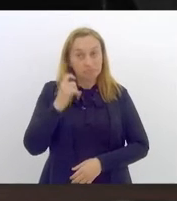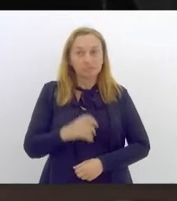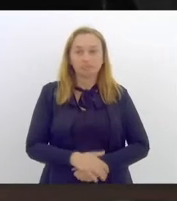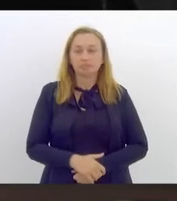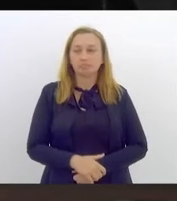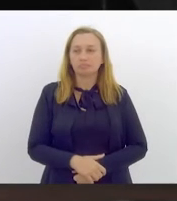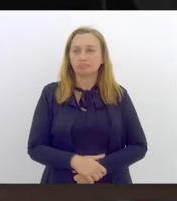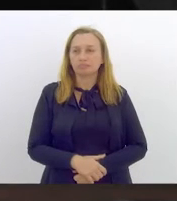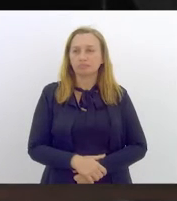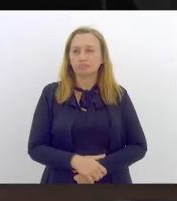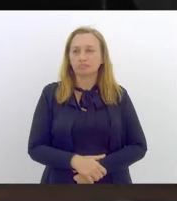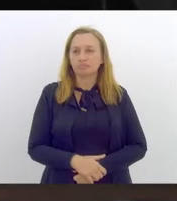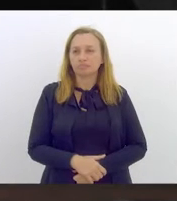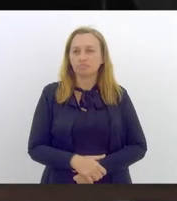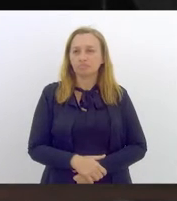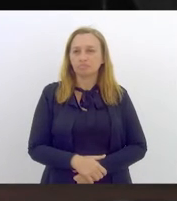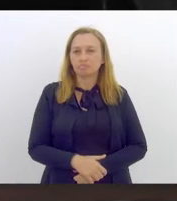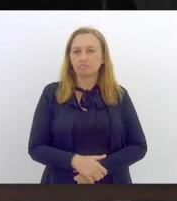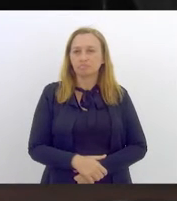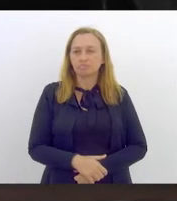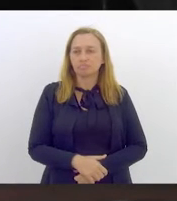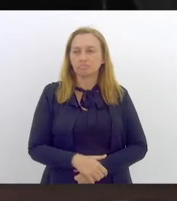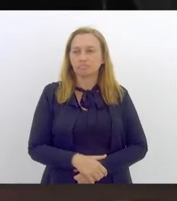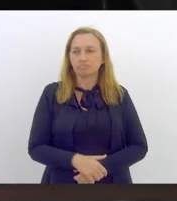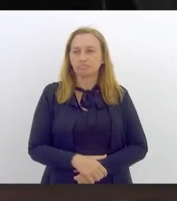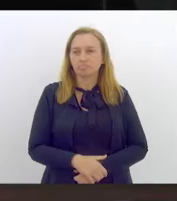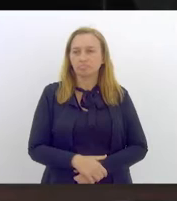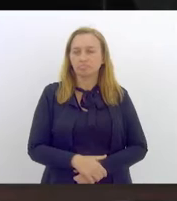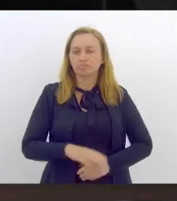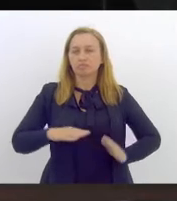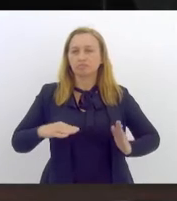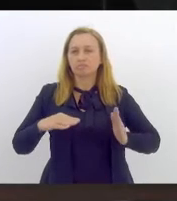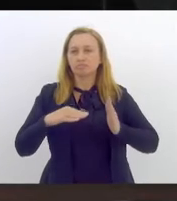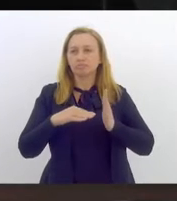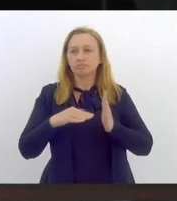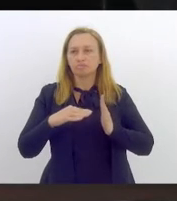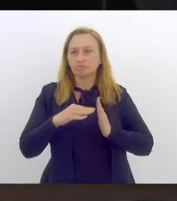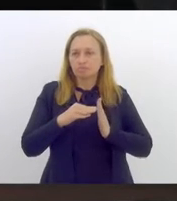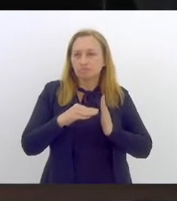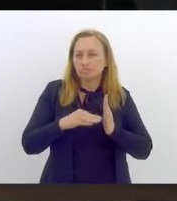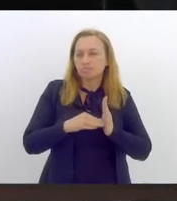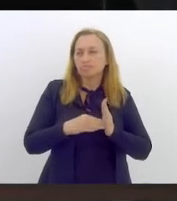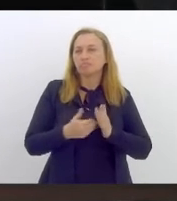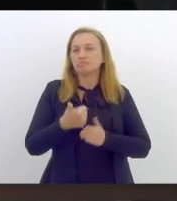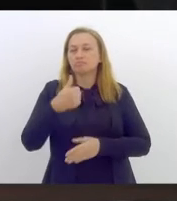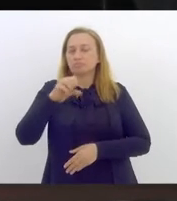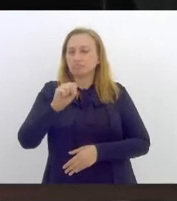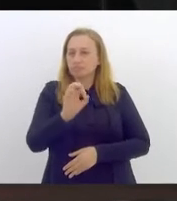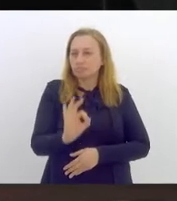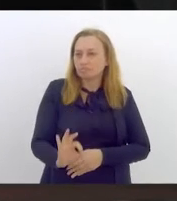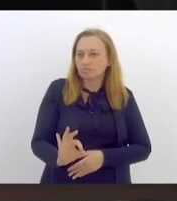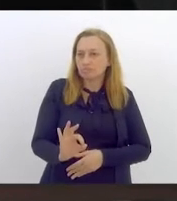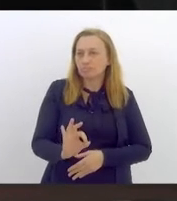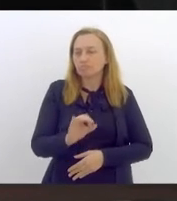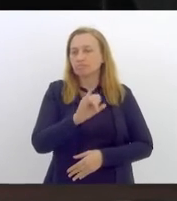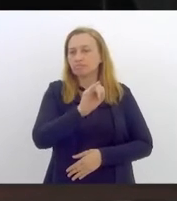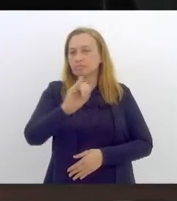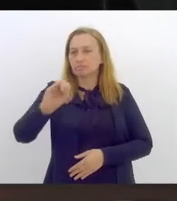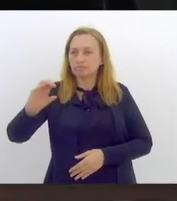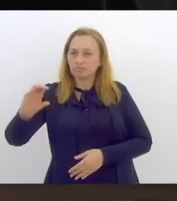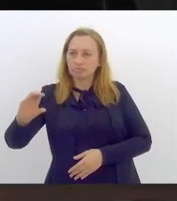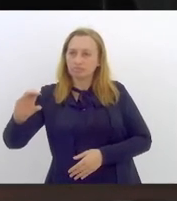né, como meta a alíquota de 18% no